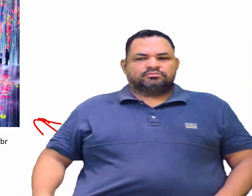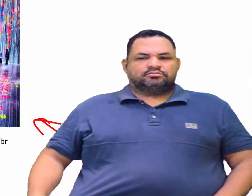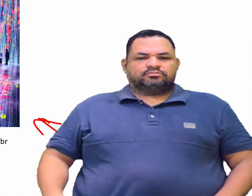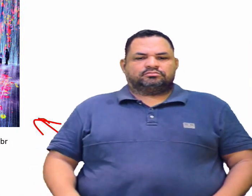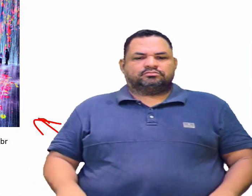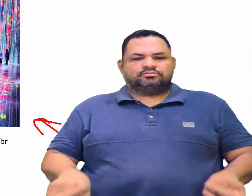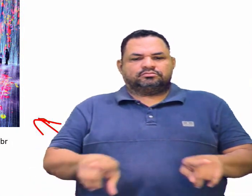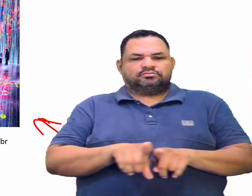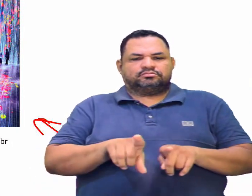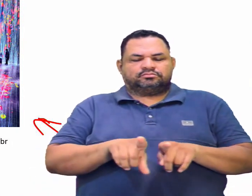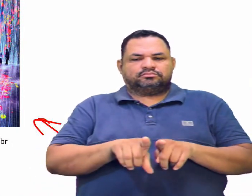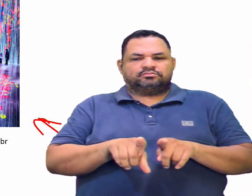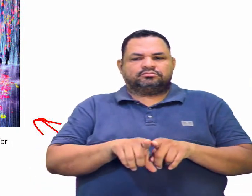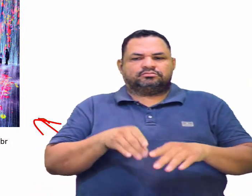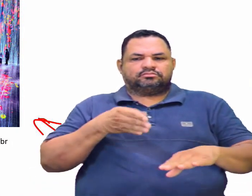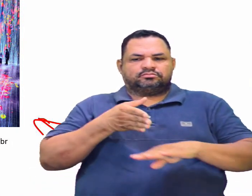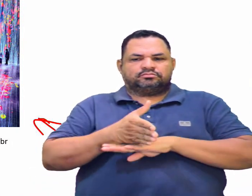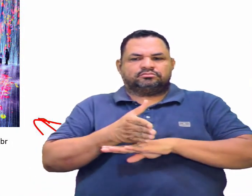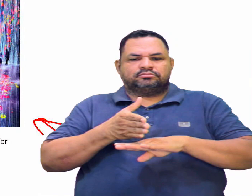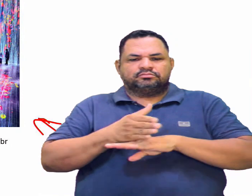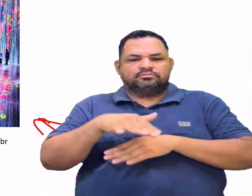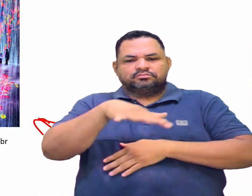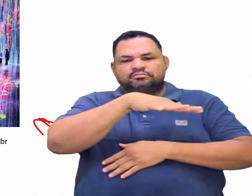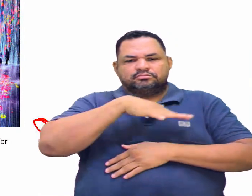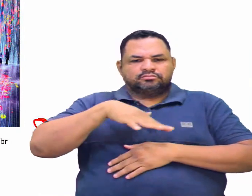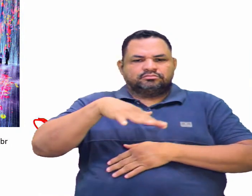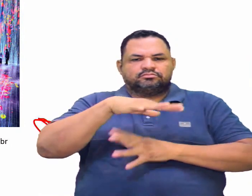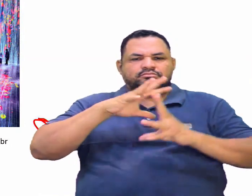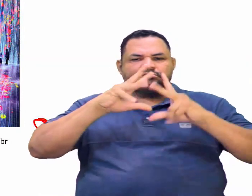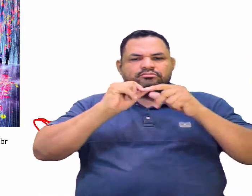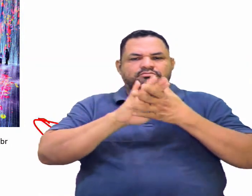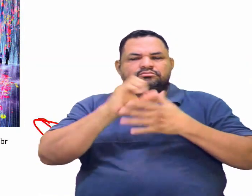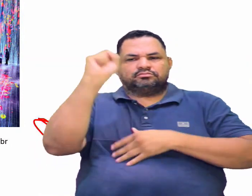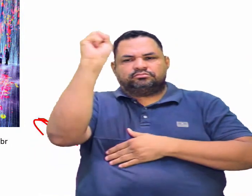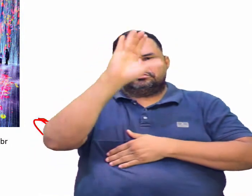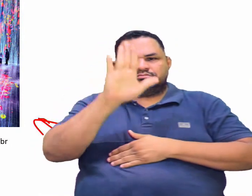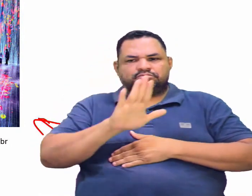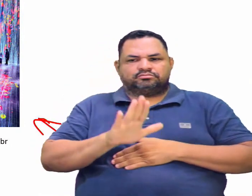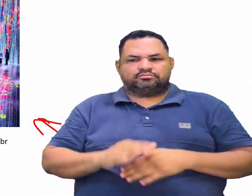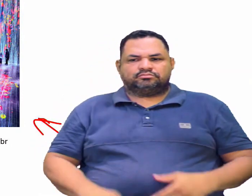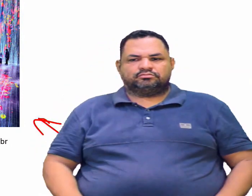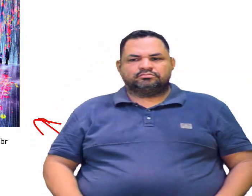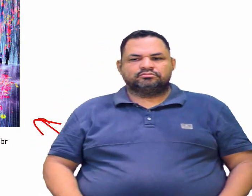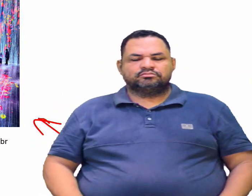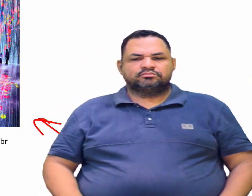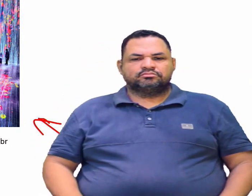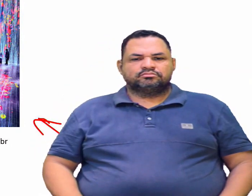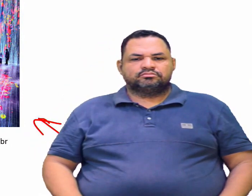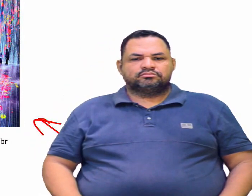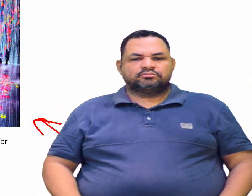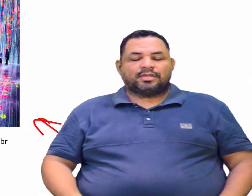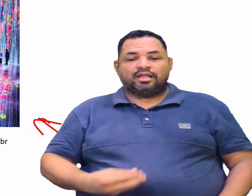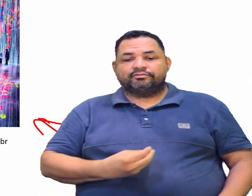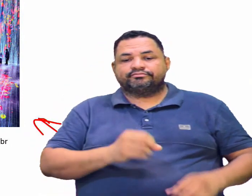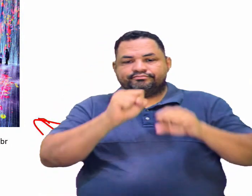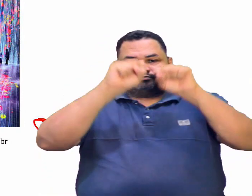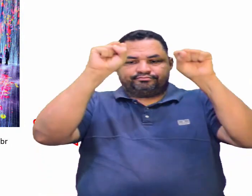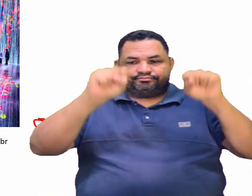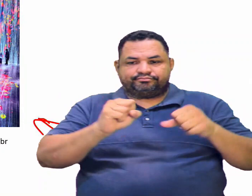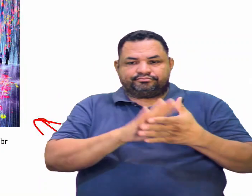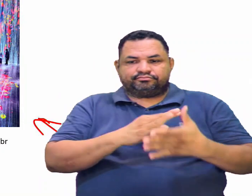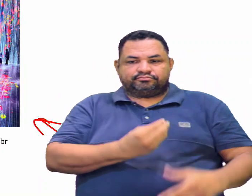também, mergulhar, né, num ambiente assim, todo azul como isso. Então, é um sistema vivo,